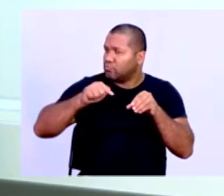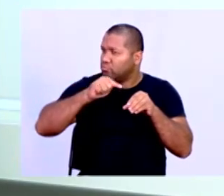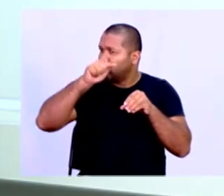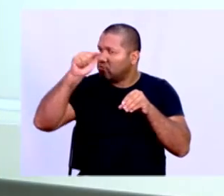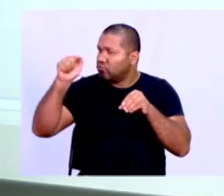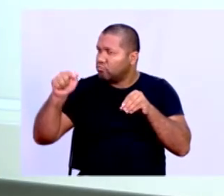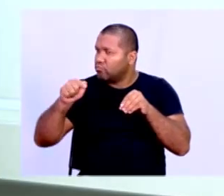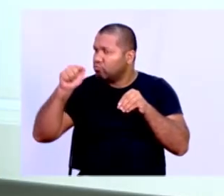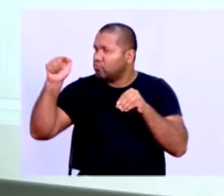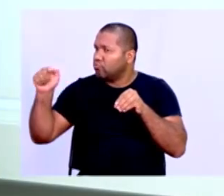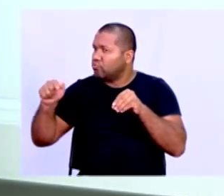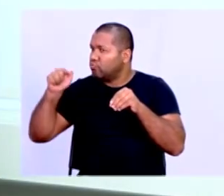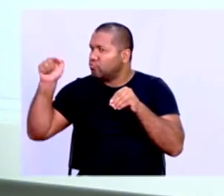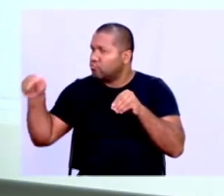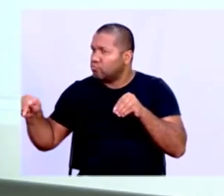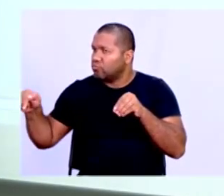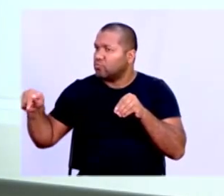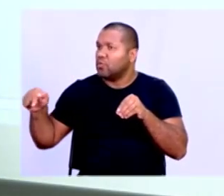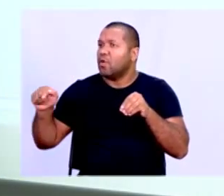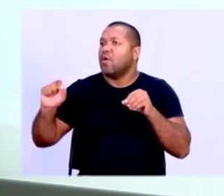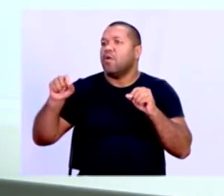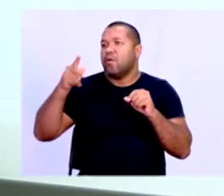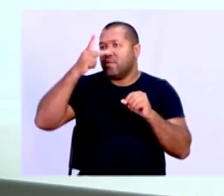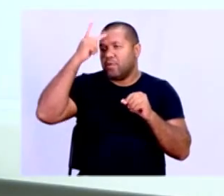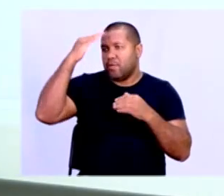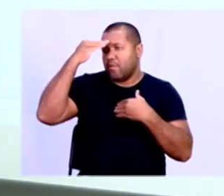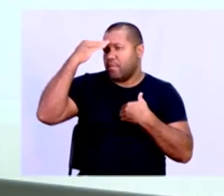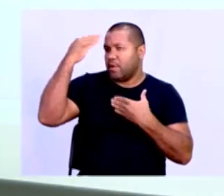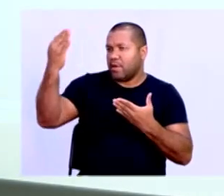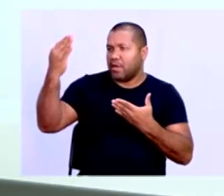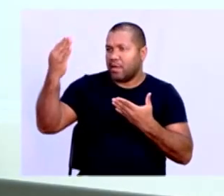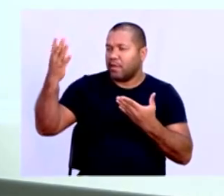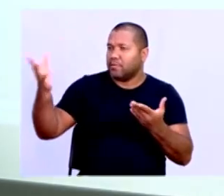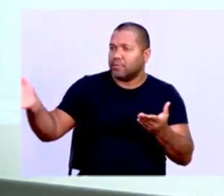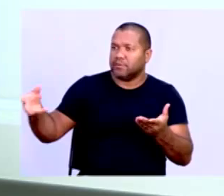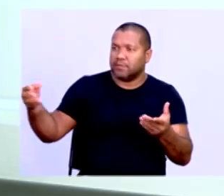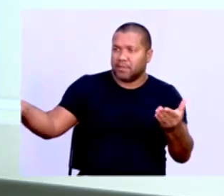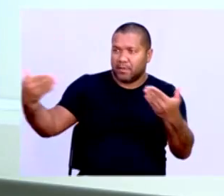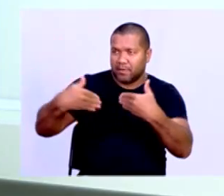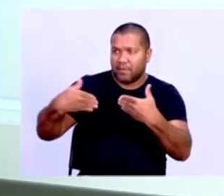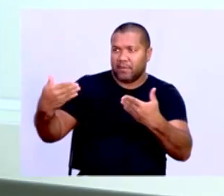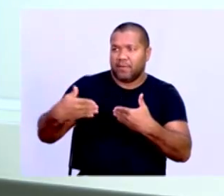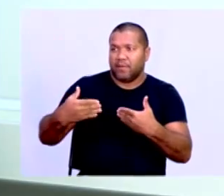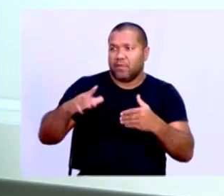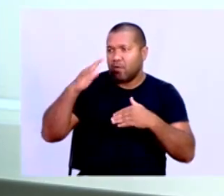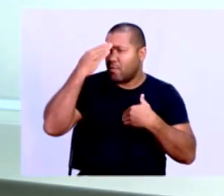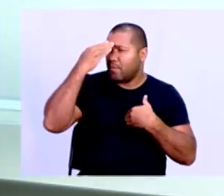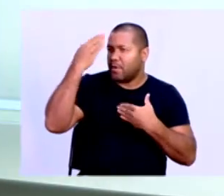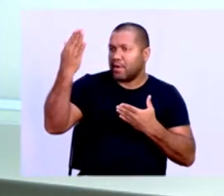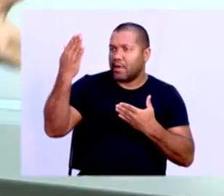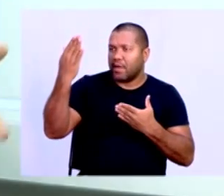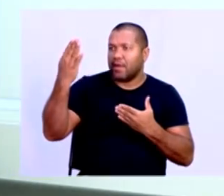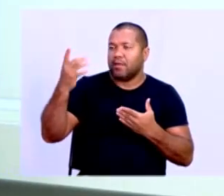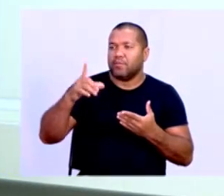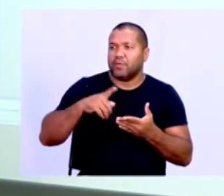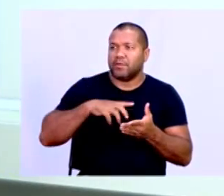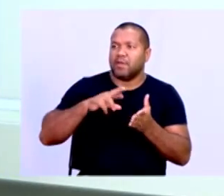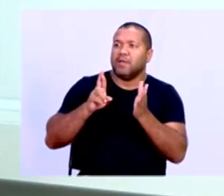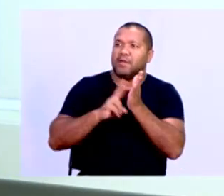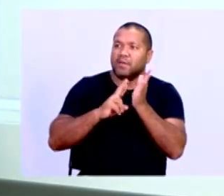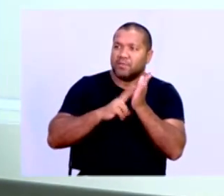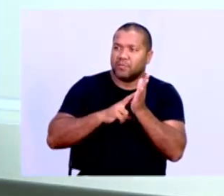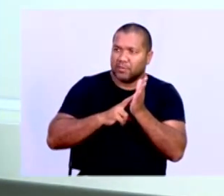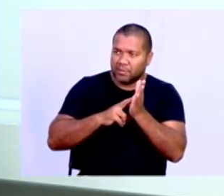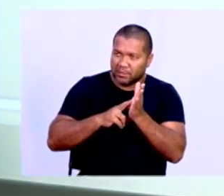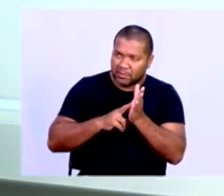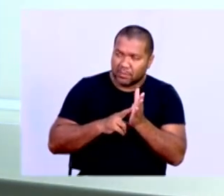Scrum. Pessoal, eu agradeço a participação de todos vocês. Obrigada por terem mandado